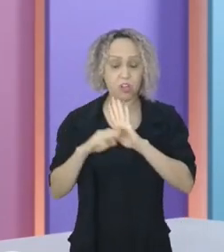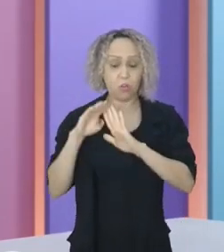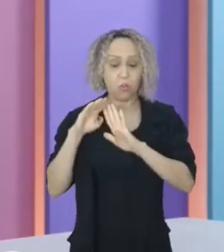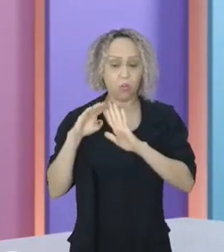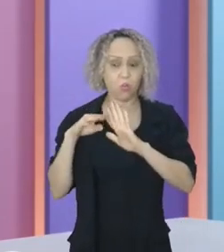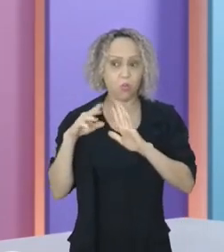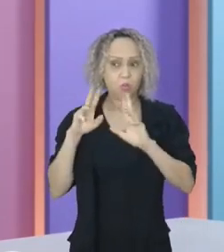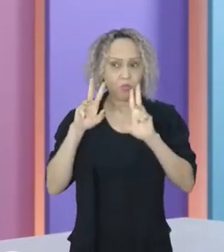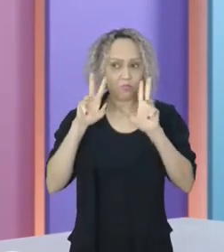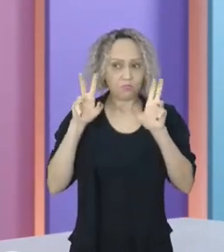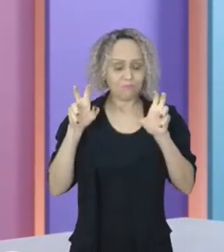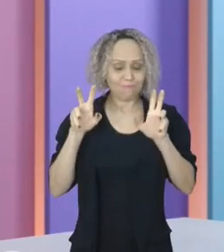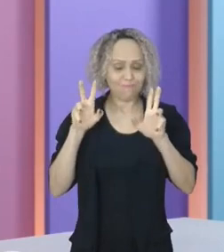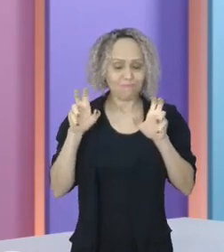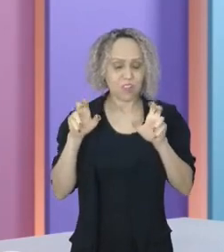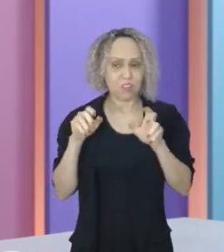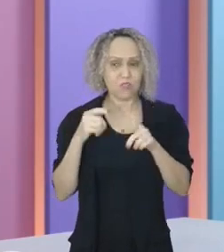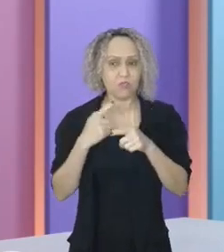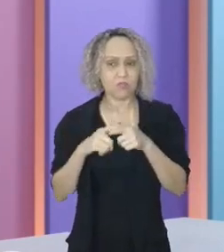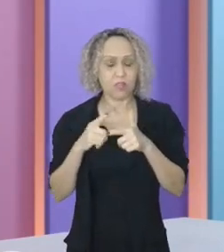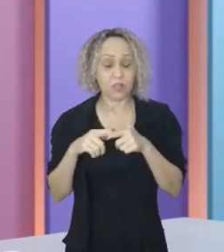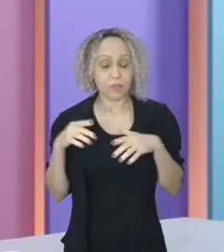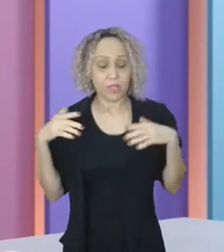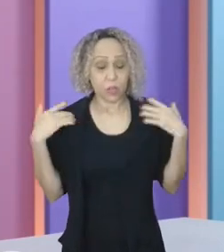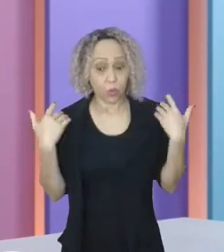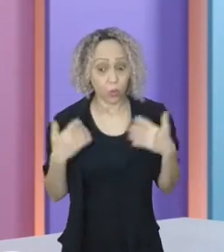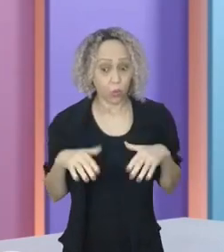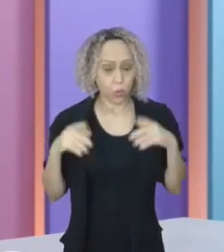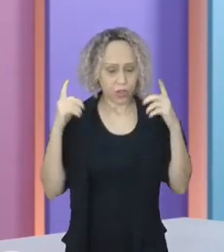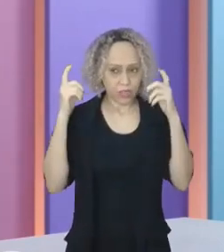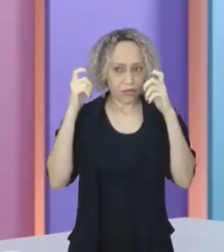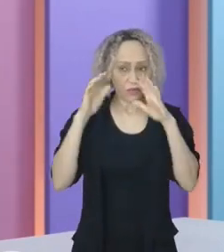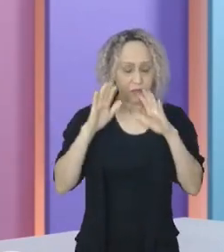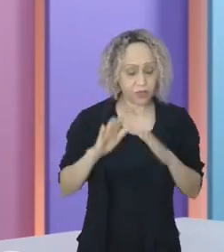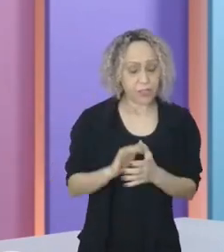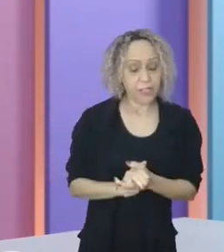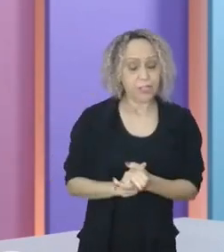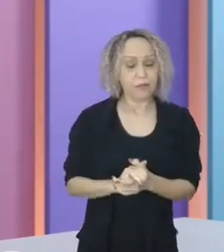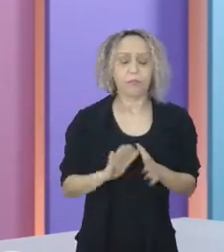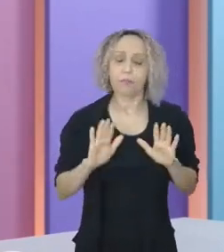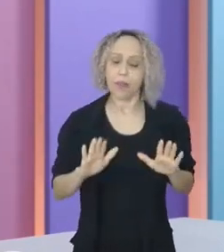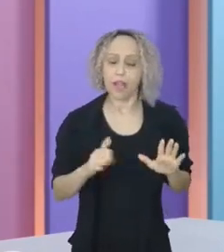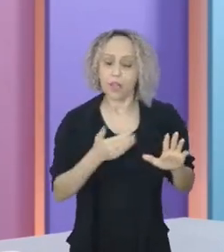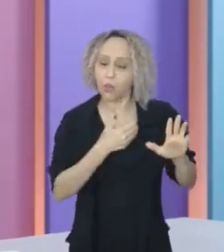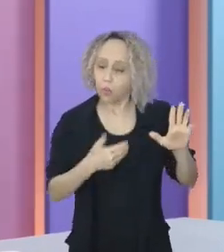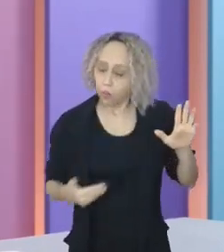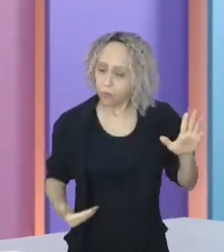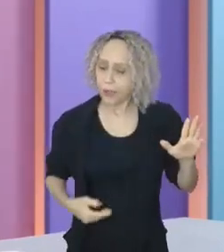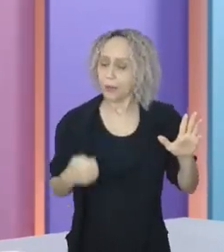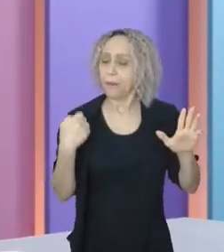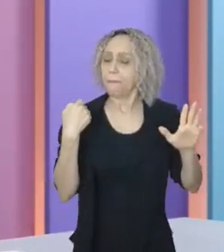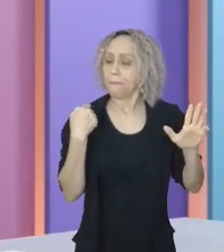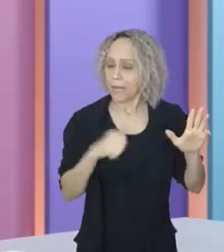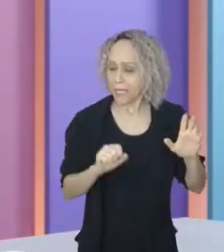enfrentar, para além do PRONASSE, é o genocídio da juventude negra. Nós sabemos que as